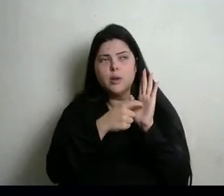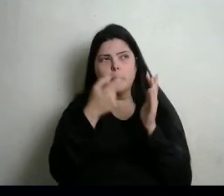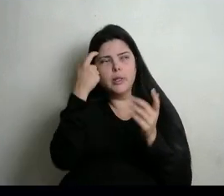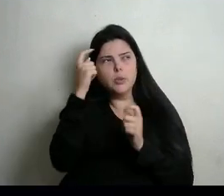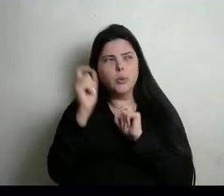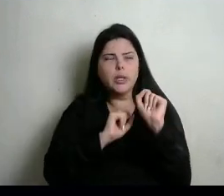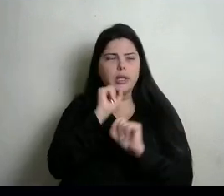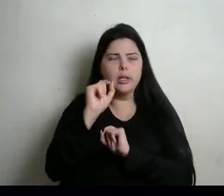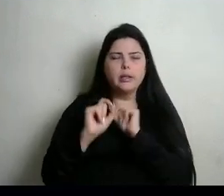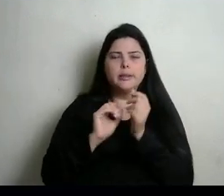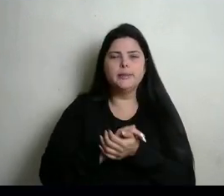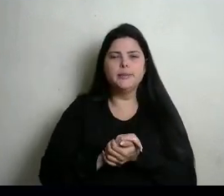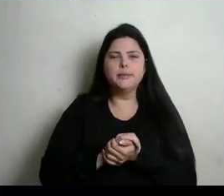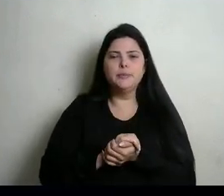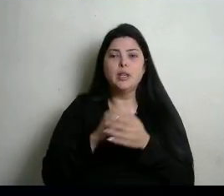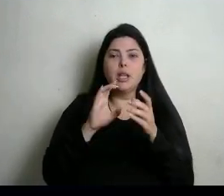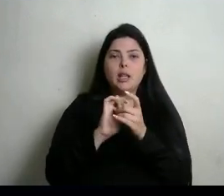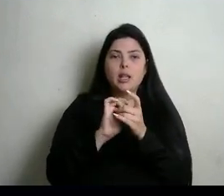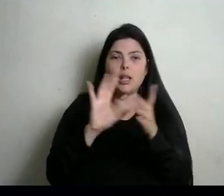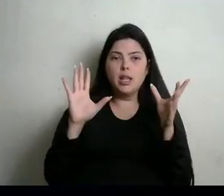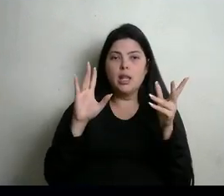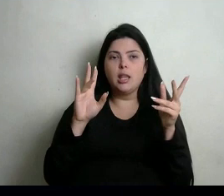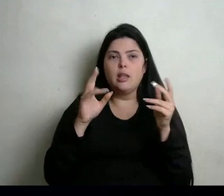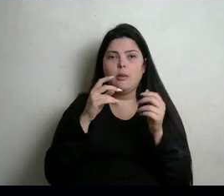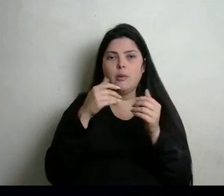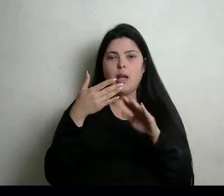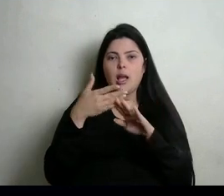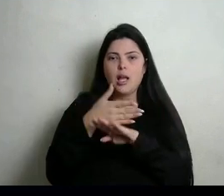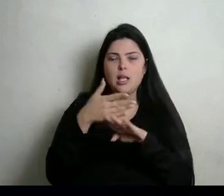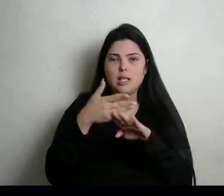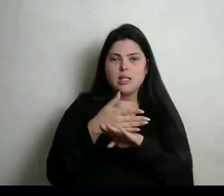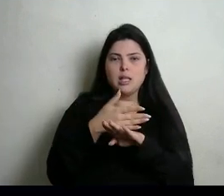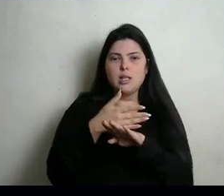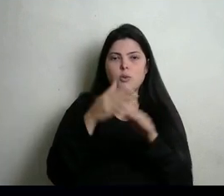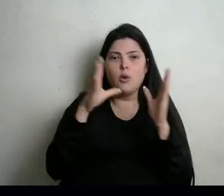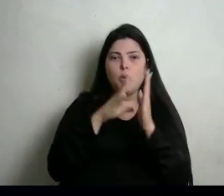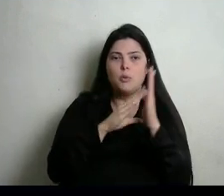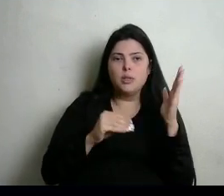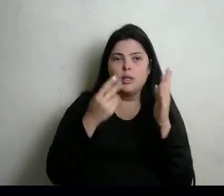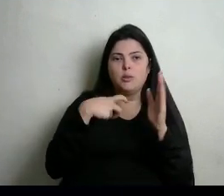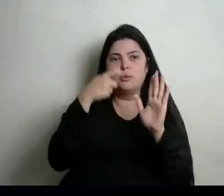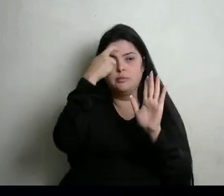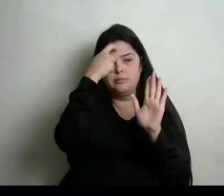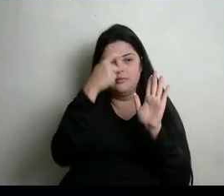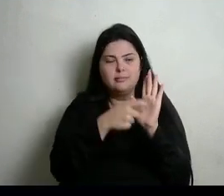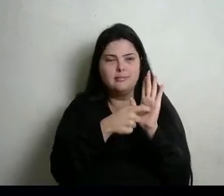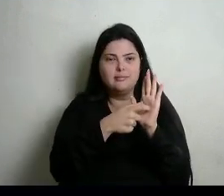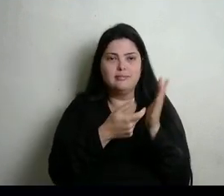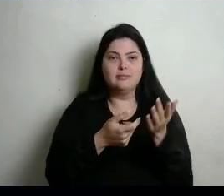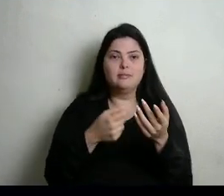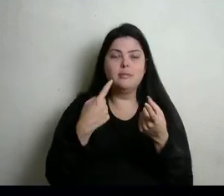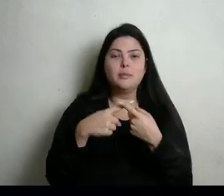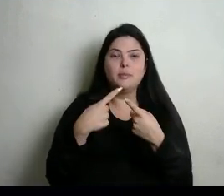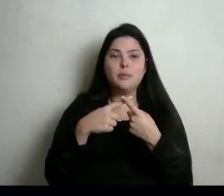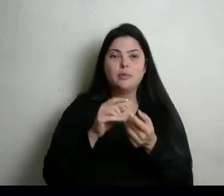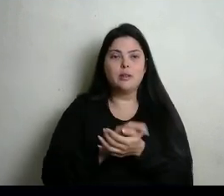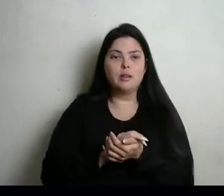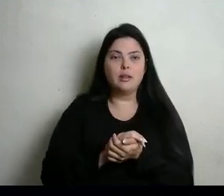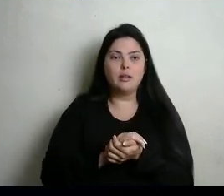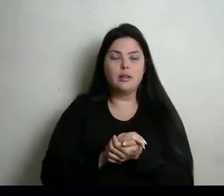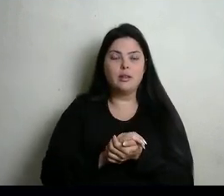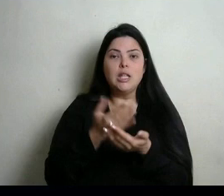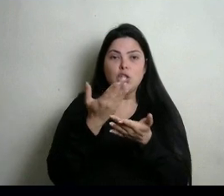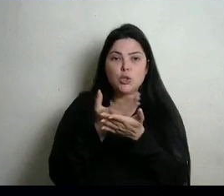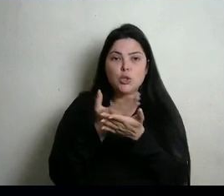Ela democratizou, entre aspas, o acesso a esse modelo de inteligência artificial, porque esses estudos,